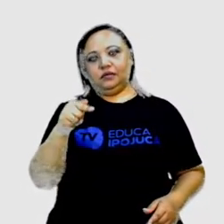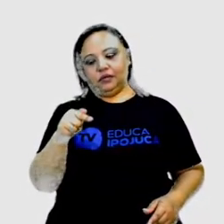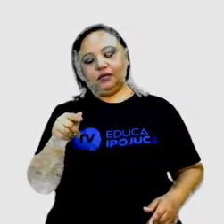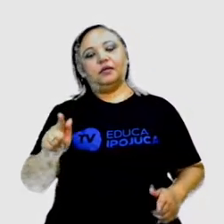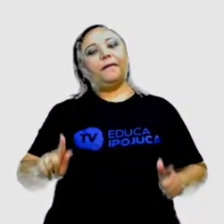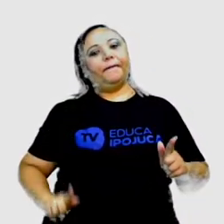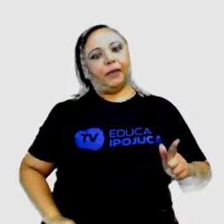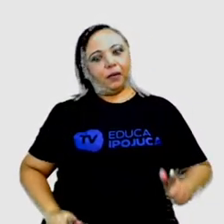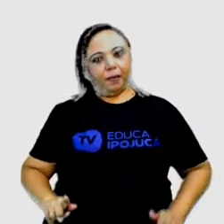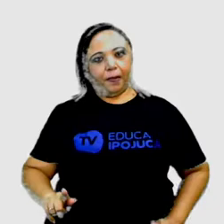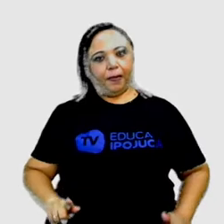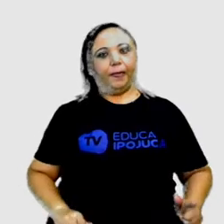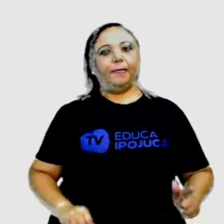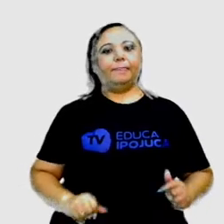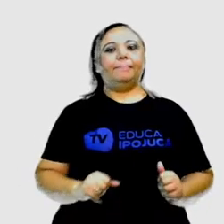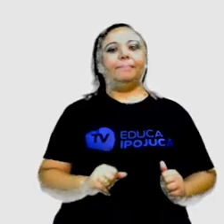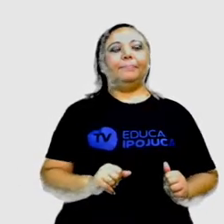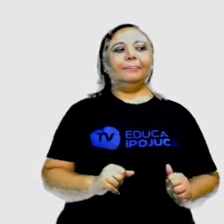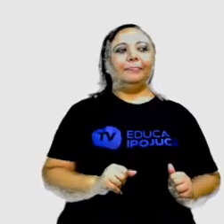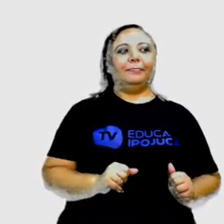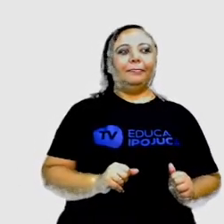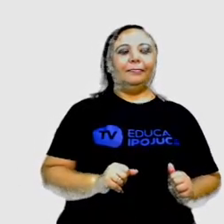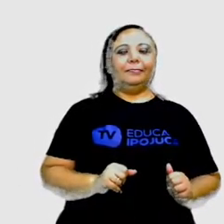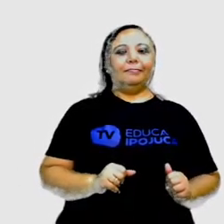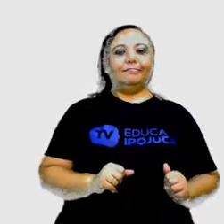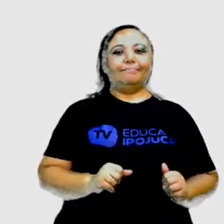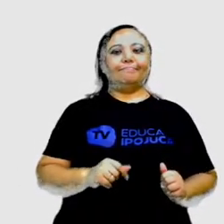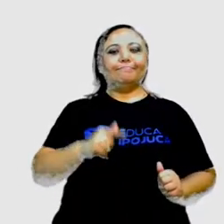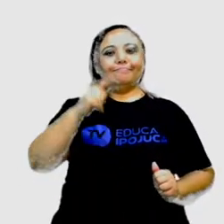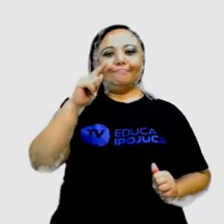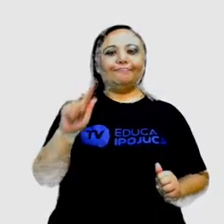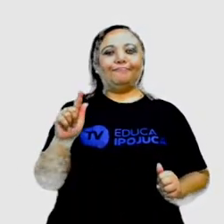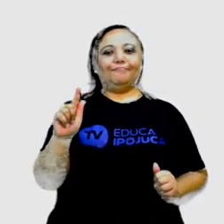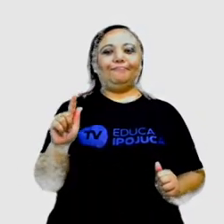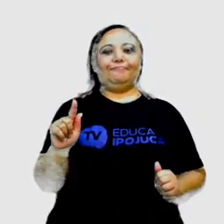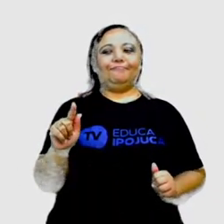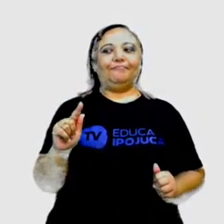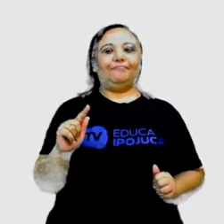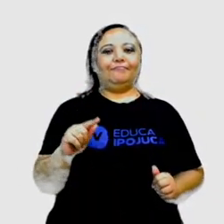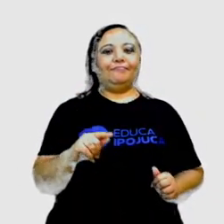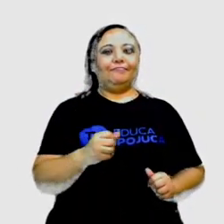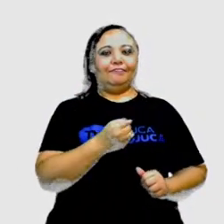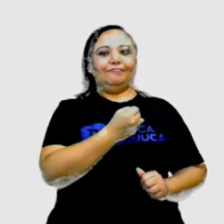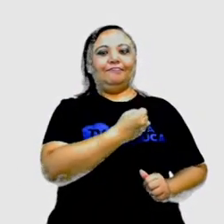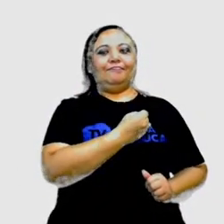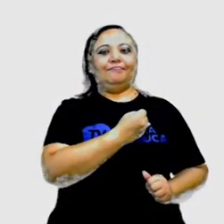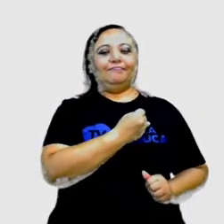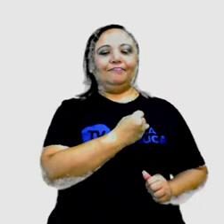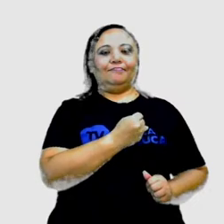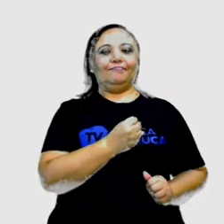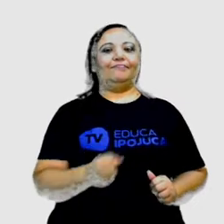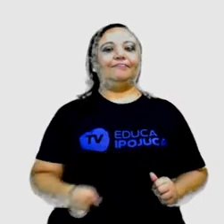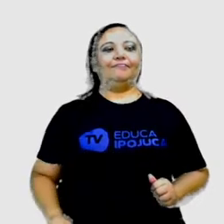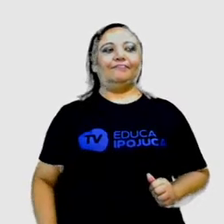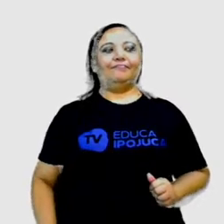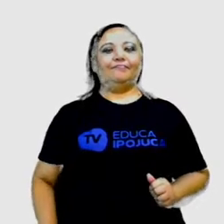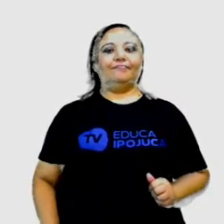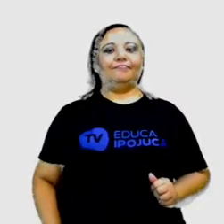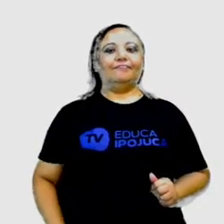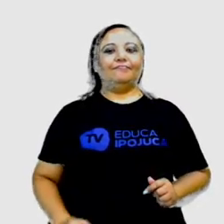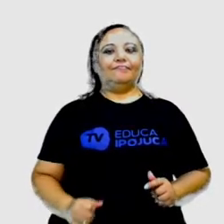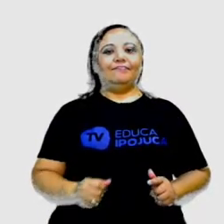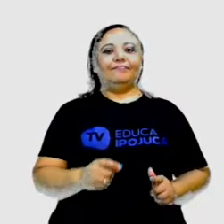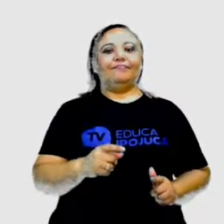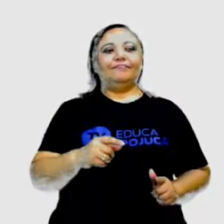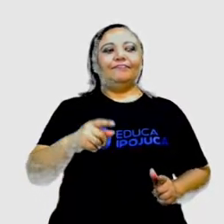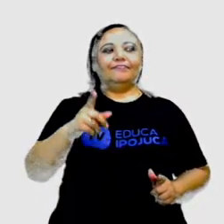7 é primo. Depois do 7, vamos tentar imaginar qual é o próximo número que só pode ser dividido por 1